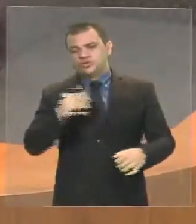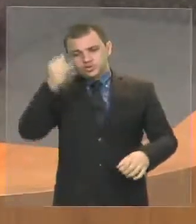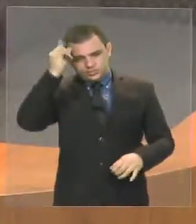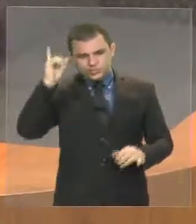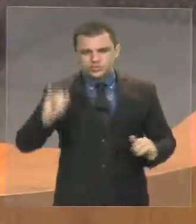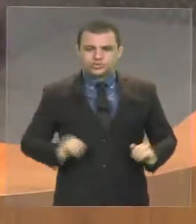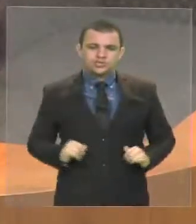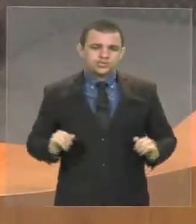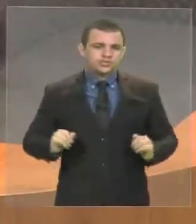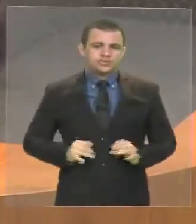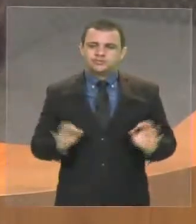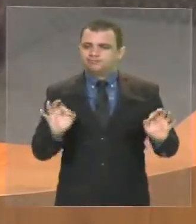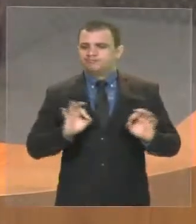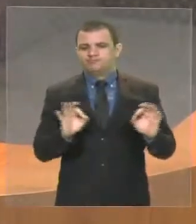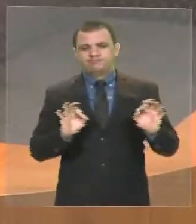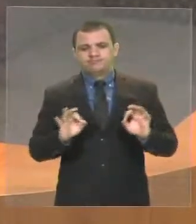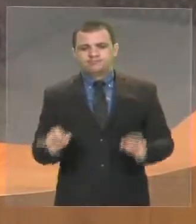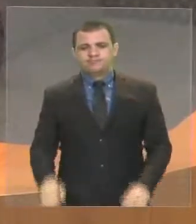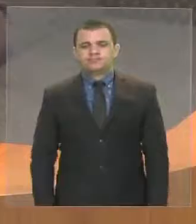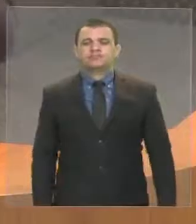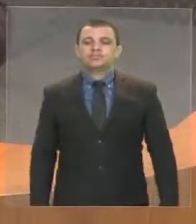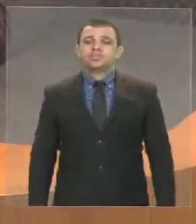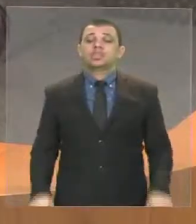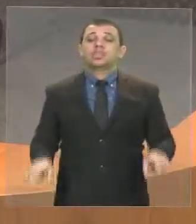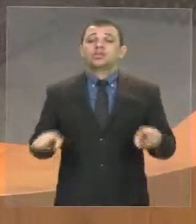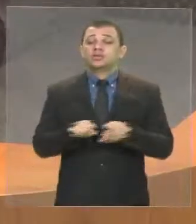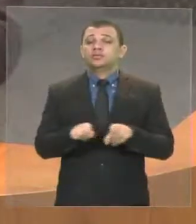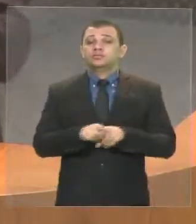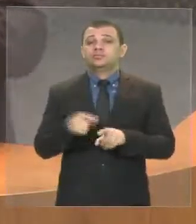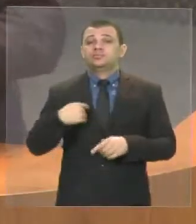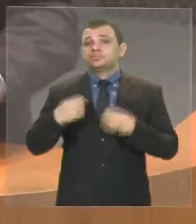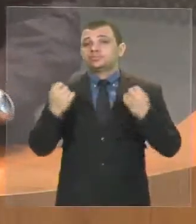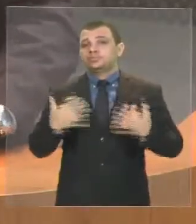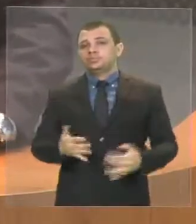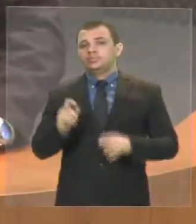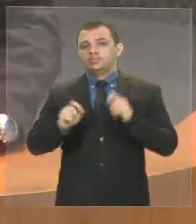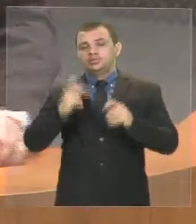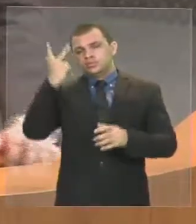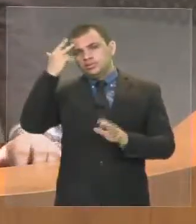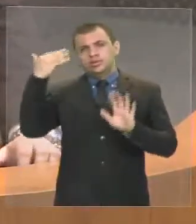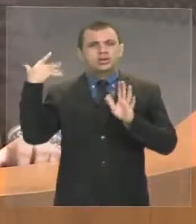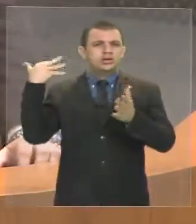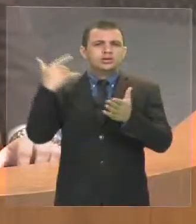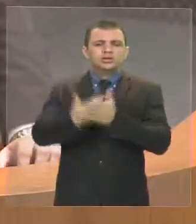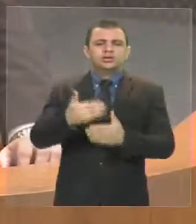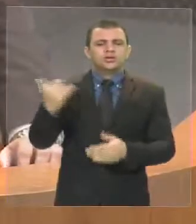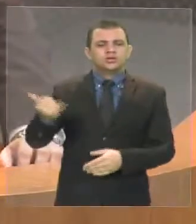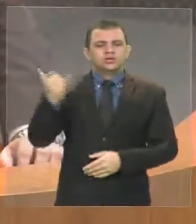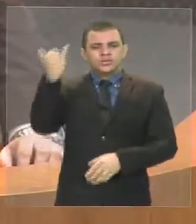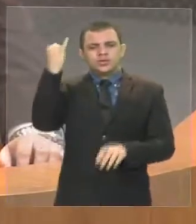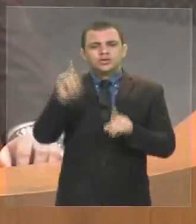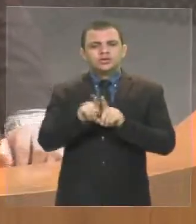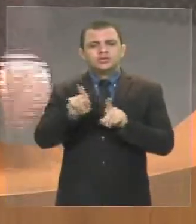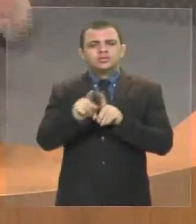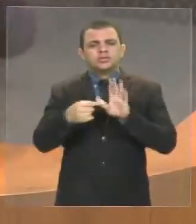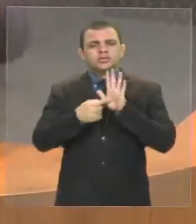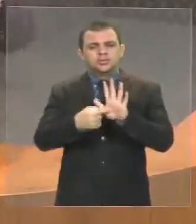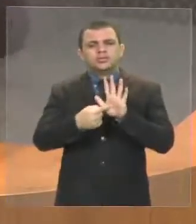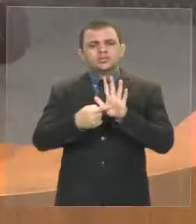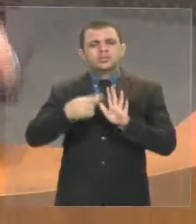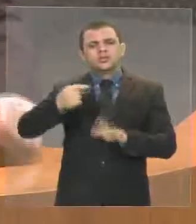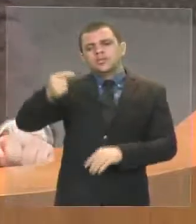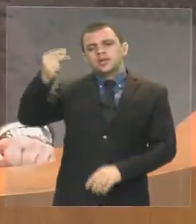hoje dentro do esporte de vaquejada. E aqui eu queria fazer um histórico, senhor presidente, que é muito importante mostrar